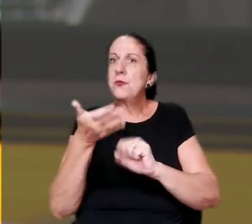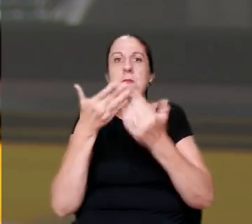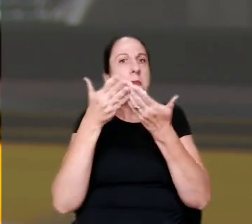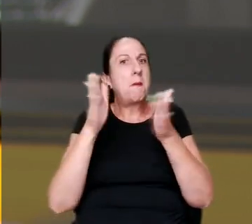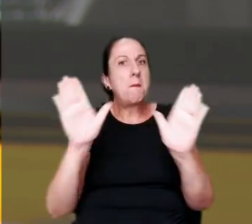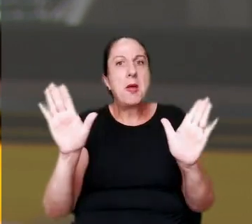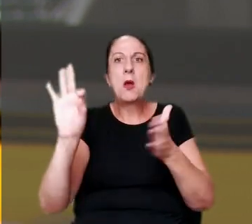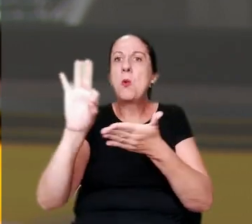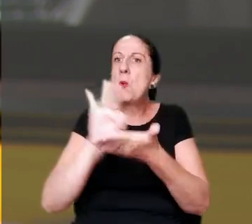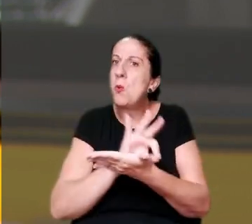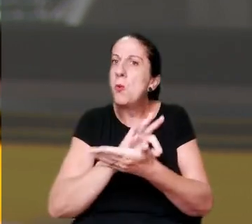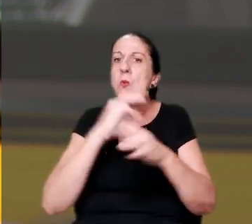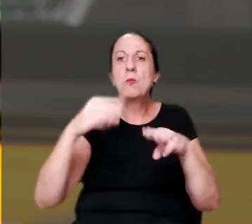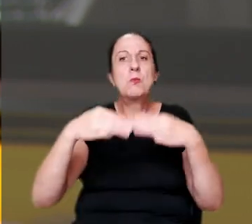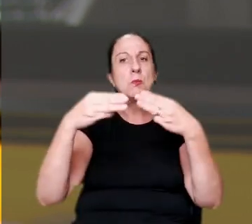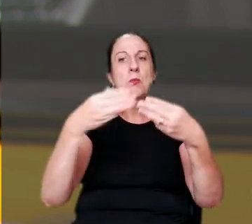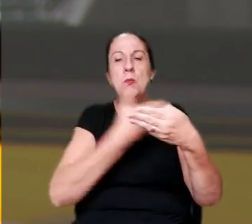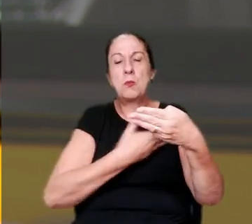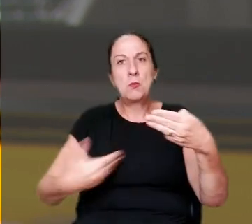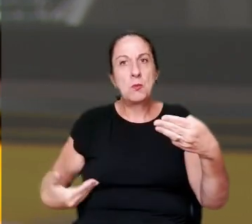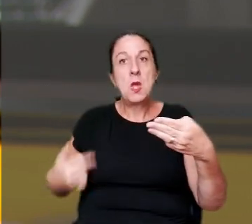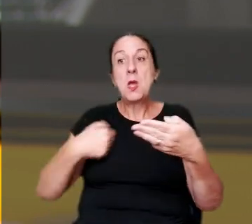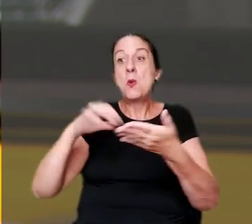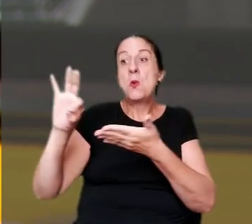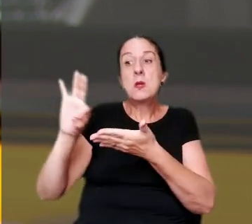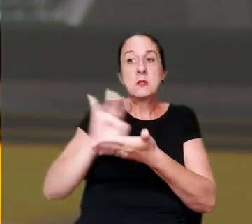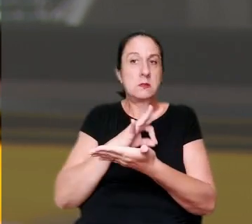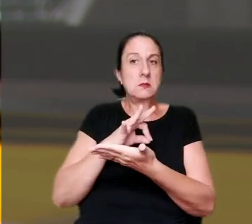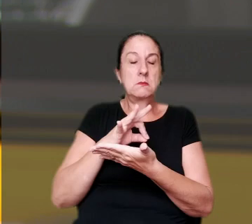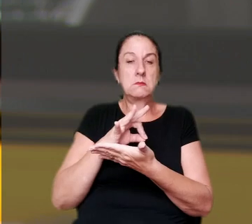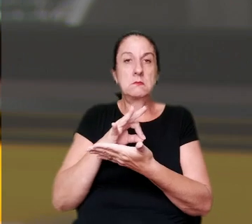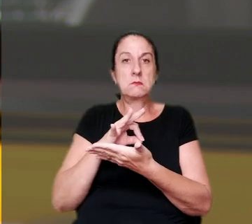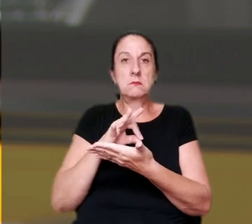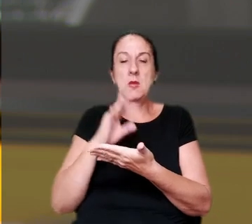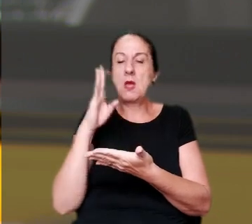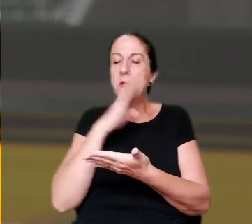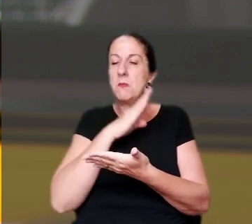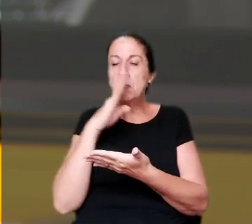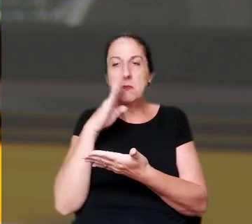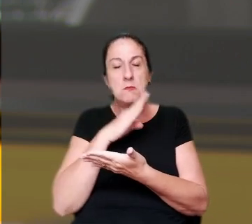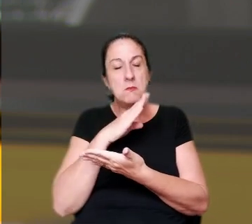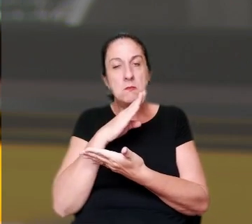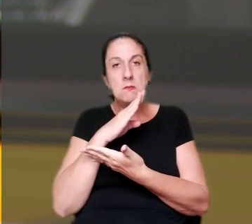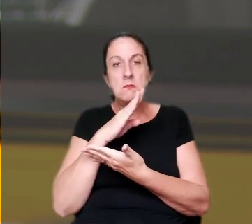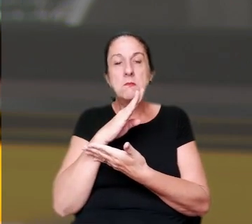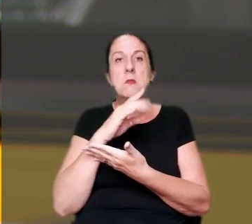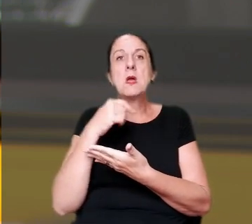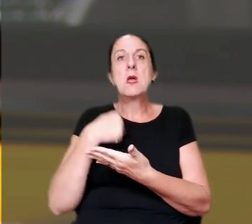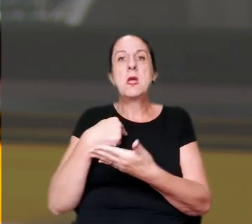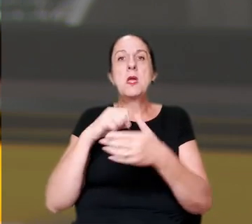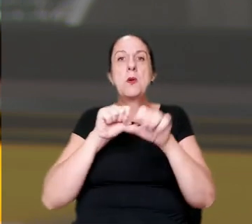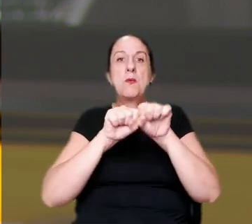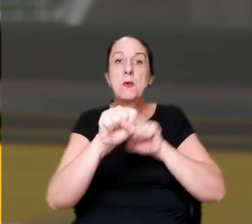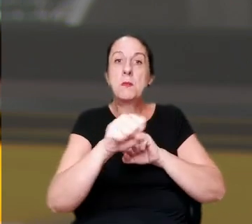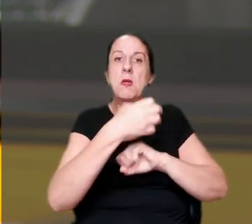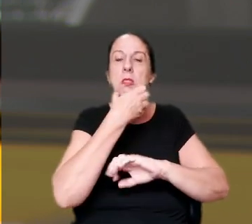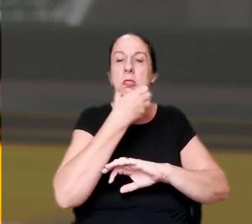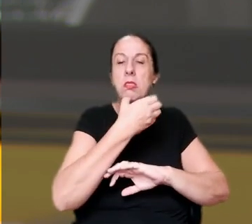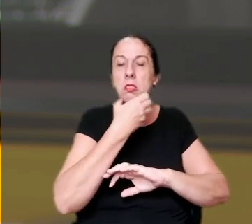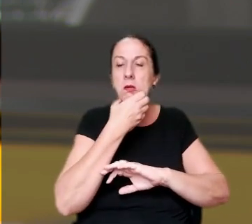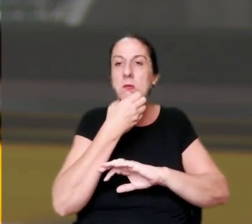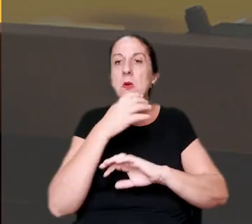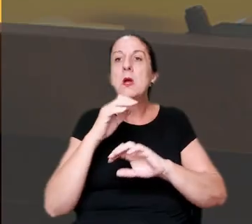já estava aberto o concurso para o Ministério Público. Eu me inscrevi imediatamente. Tanto que eu me